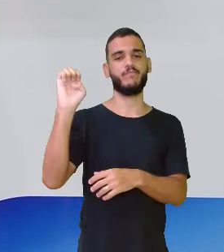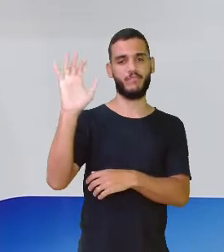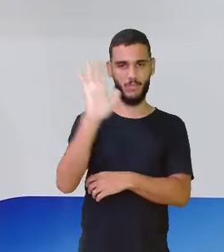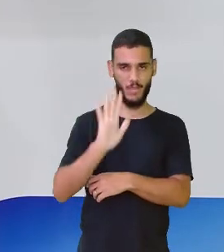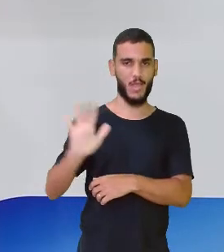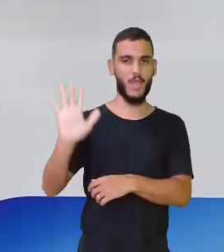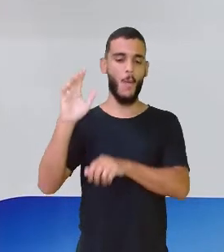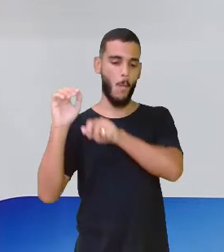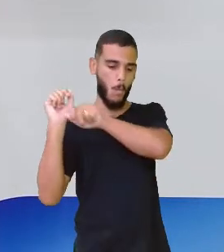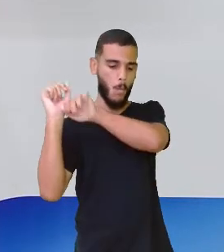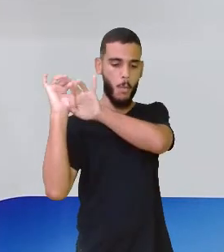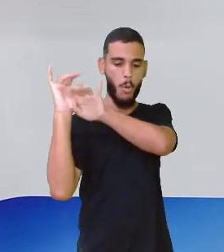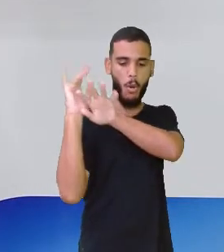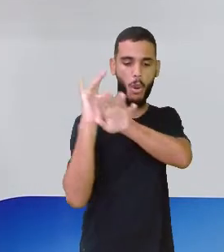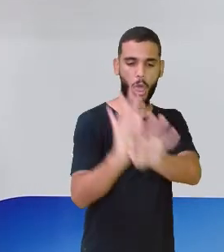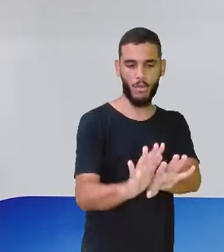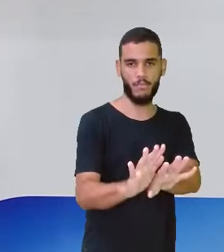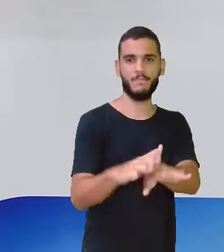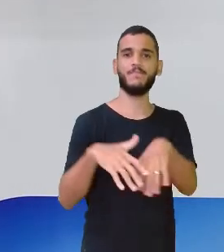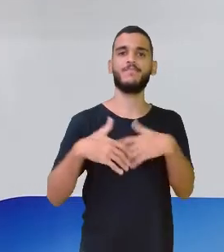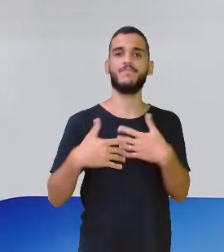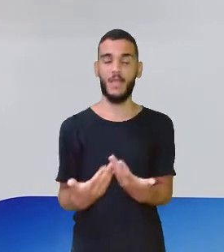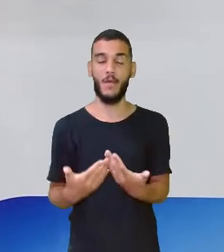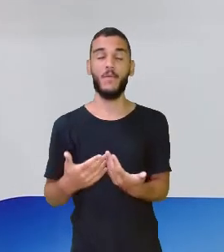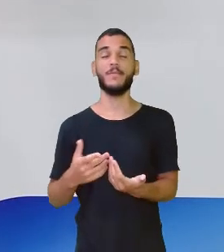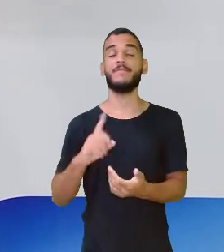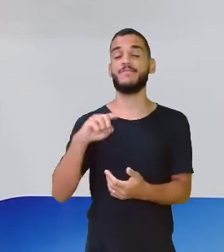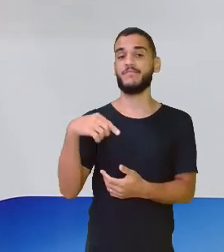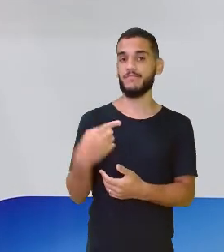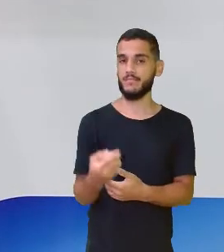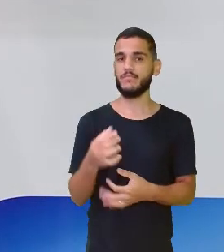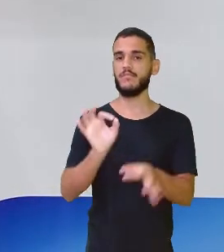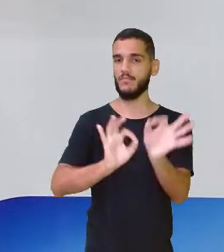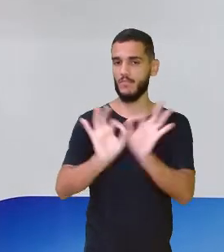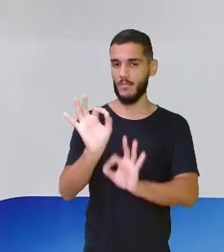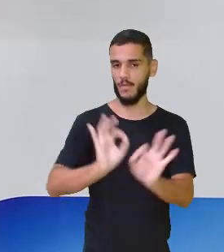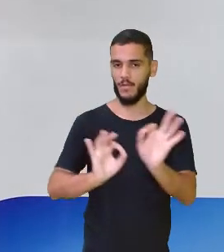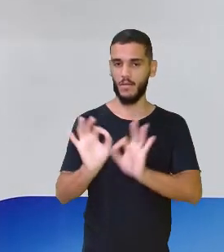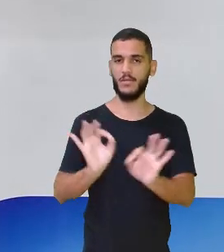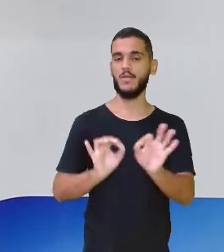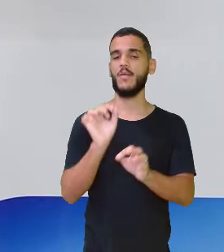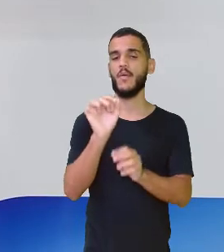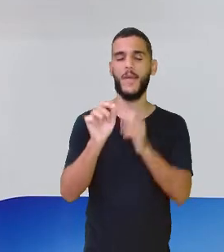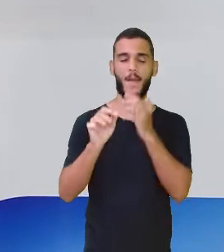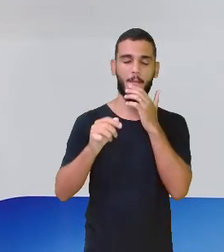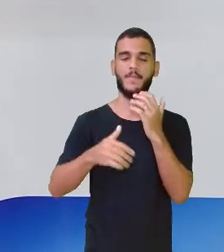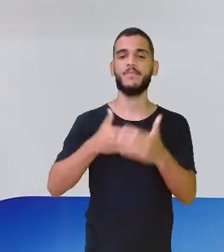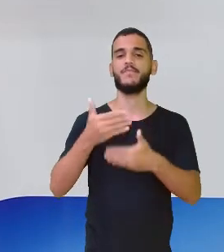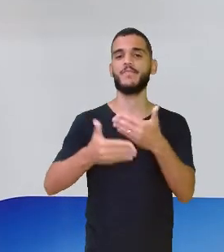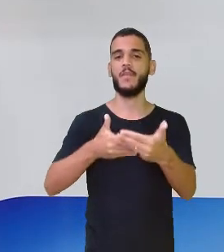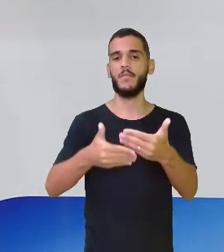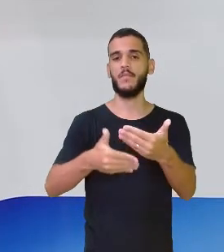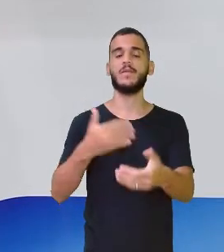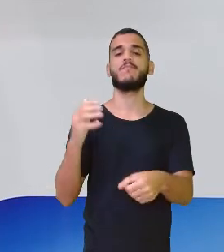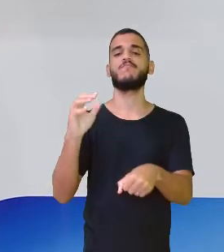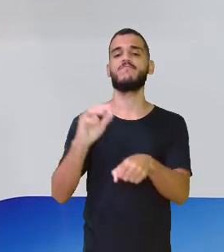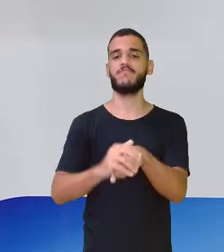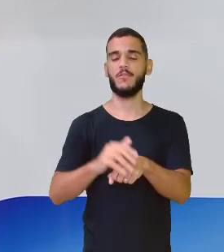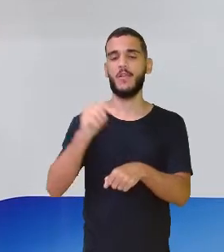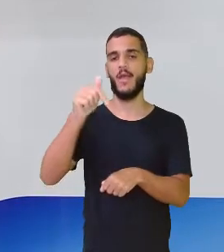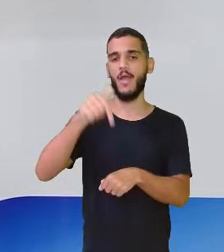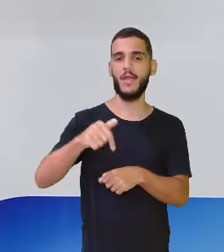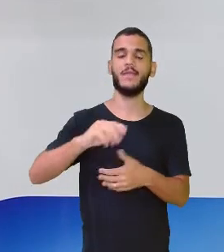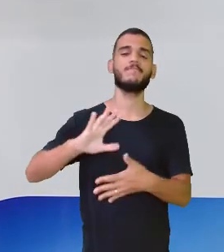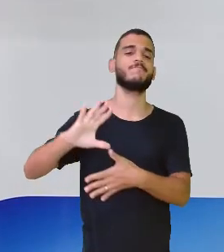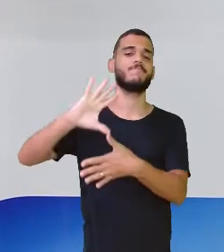europeus. E nesse sentido, após a instalação do processo, né, colonizador aqui